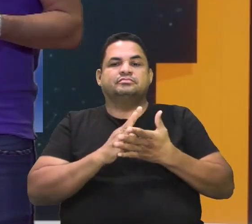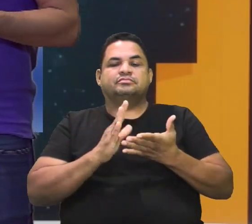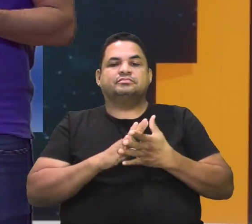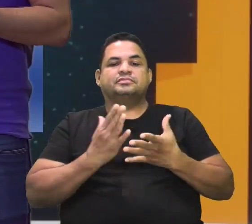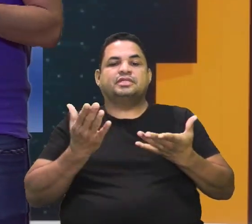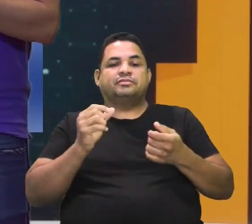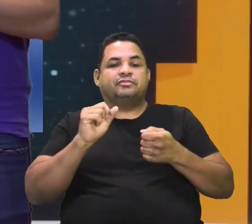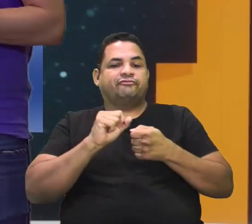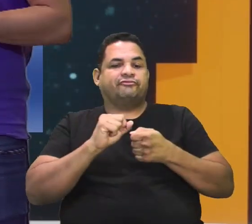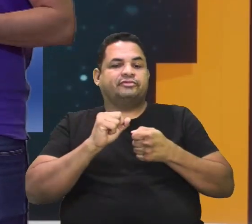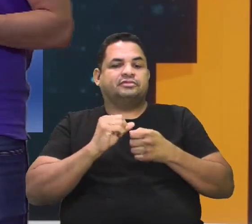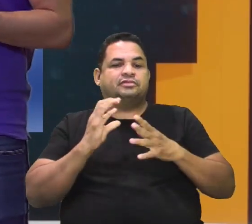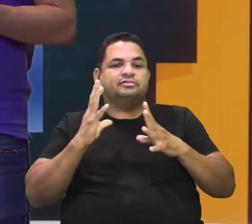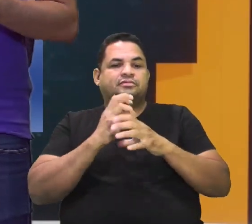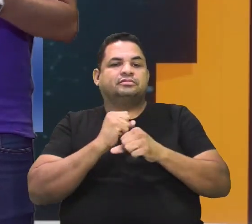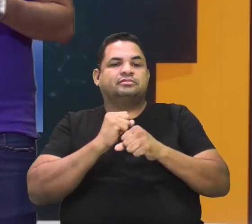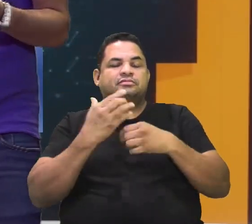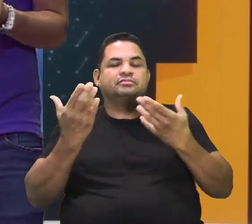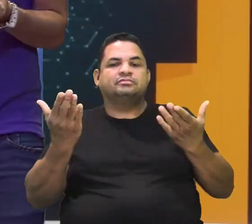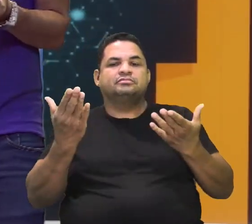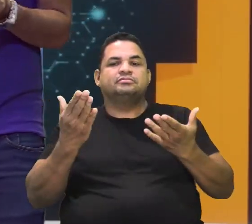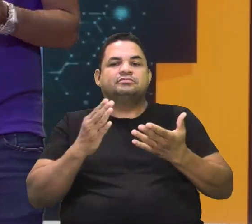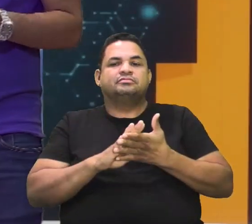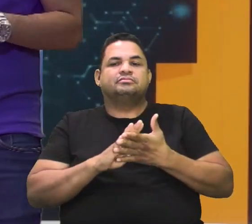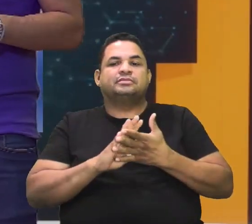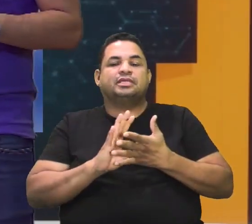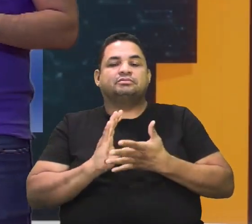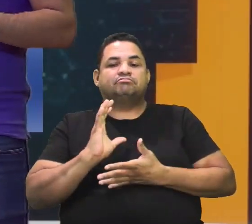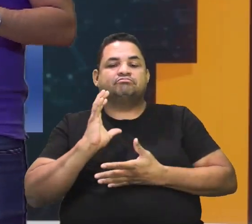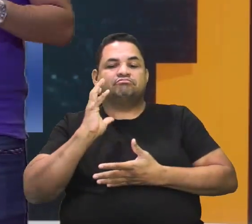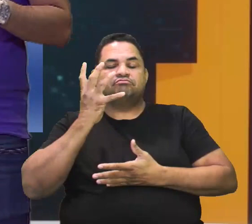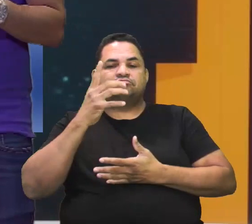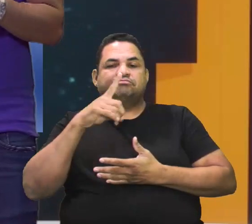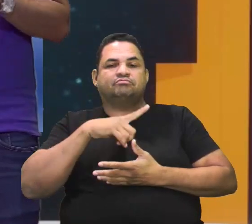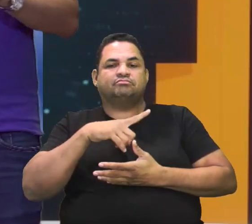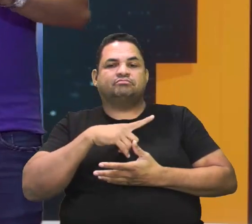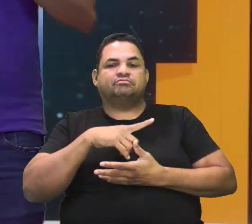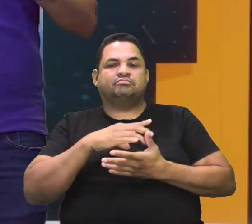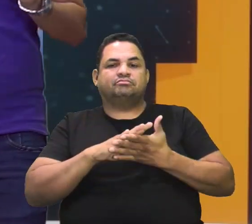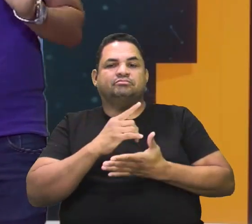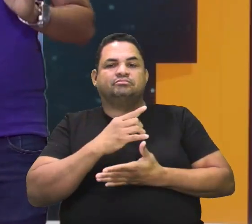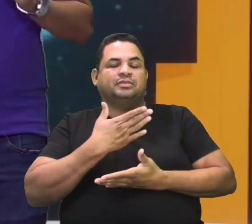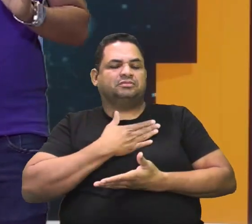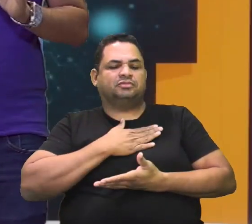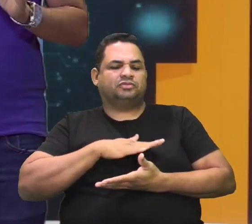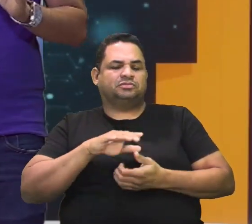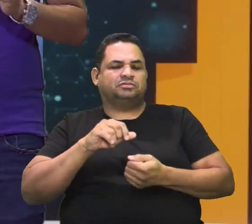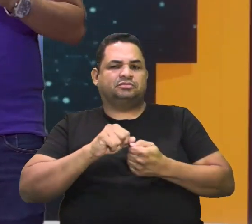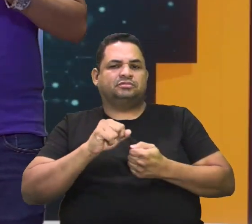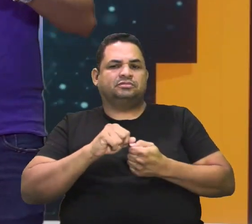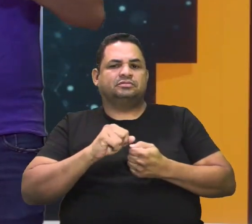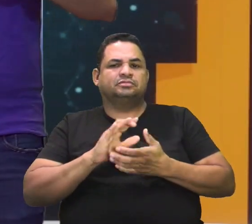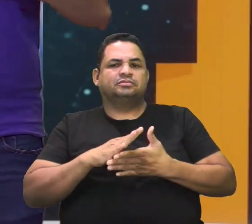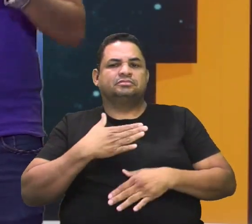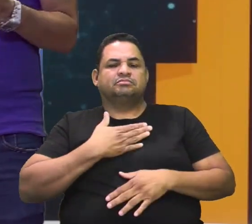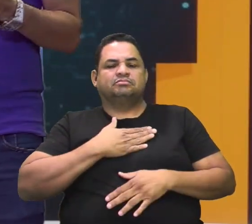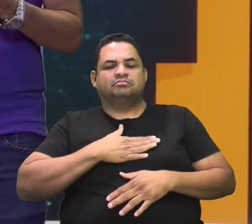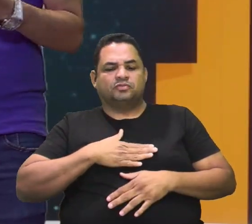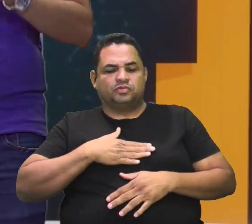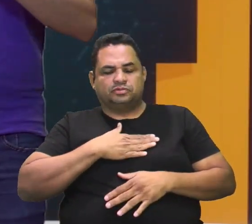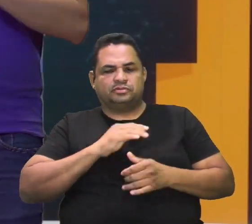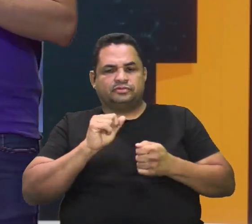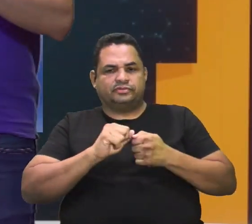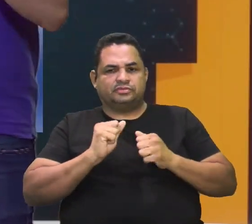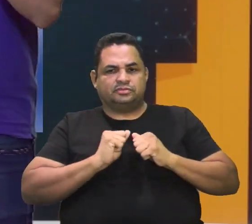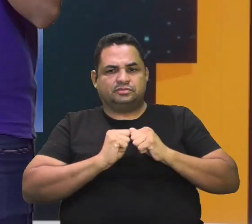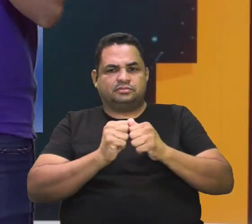a resolução dele na prática. Sim. Só que na resolução nós já trouxemos resolvido. Nós não gostamos de fazer isso, porque nós gostamos de resolver junto